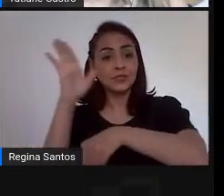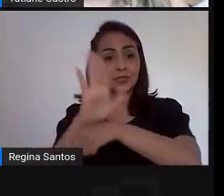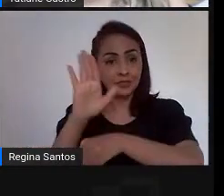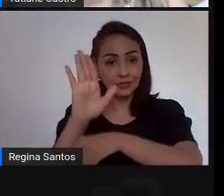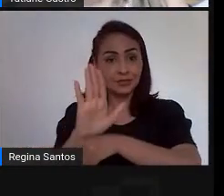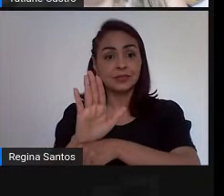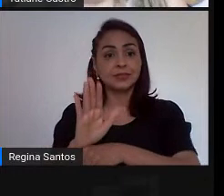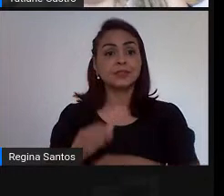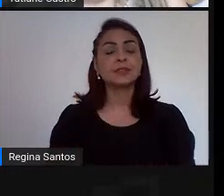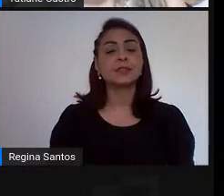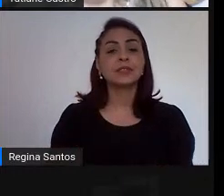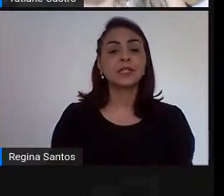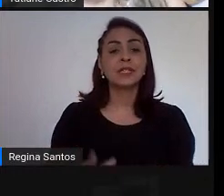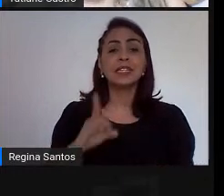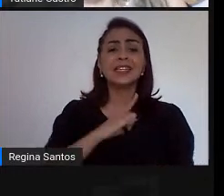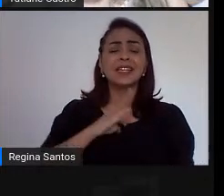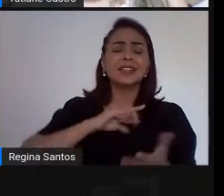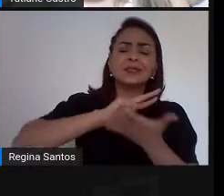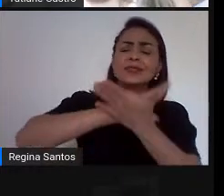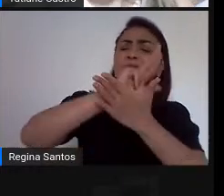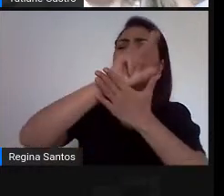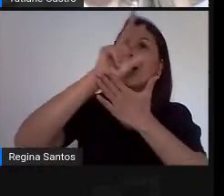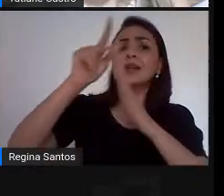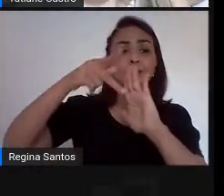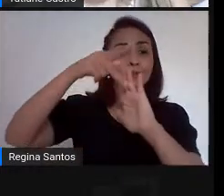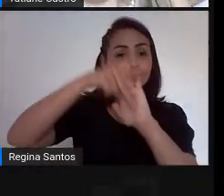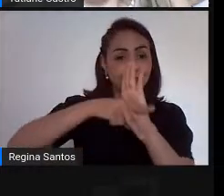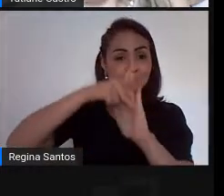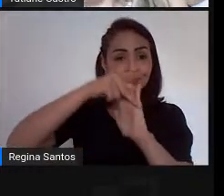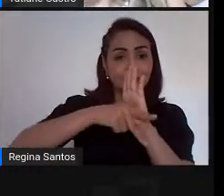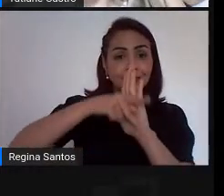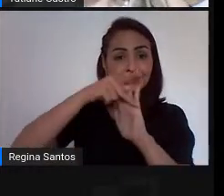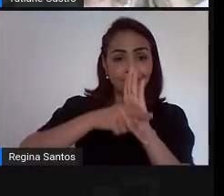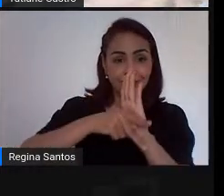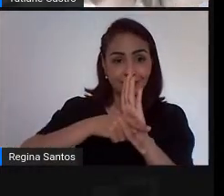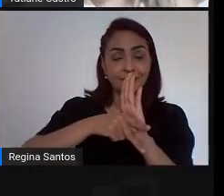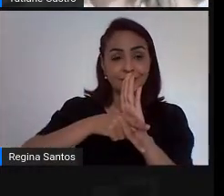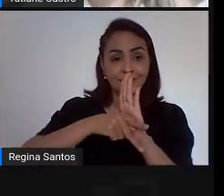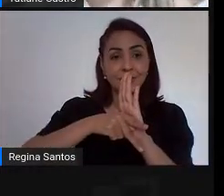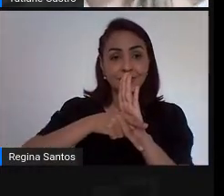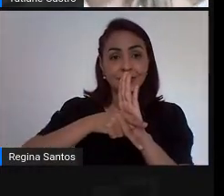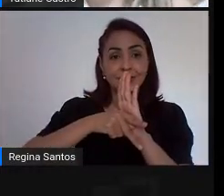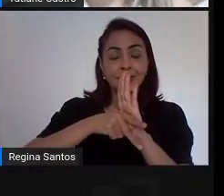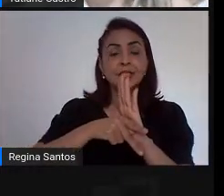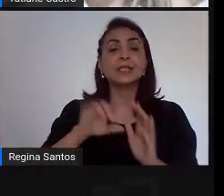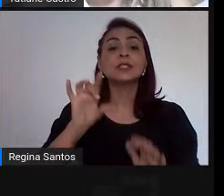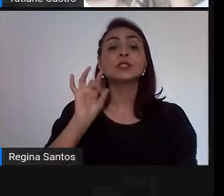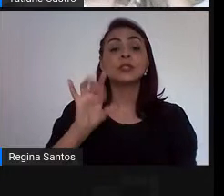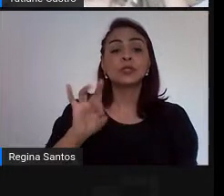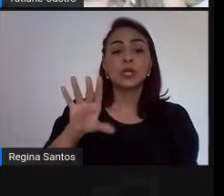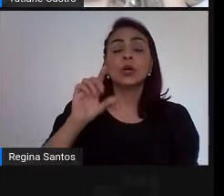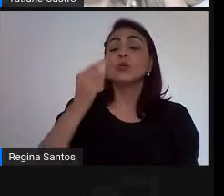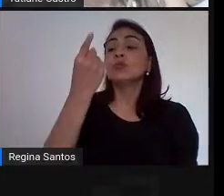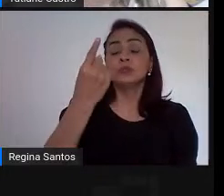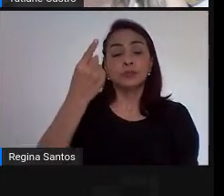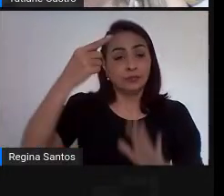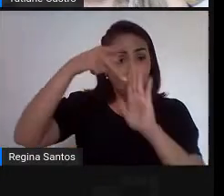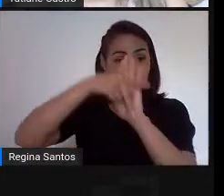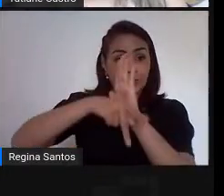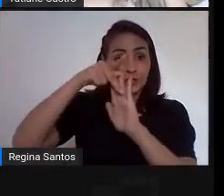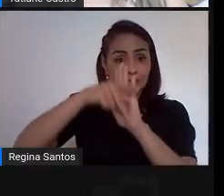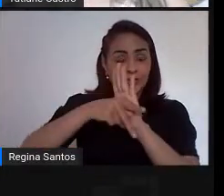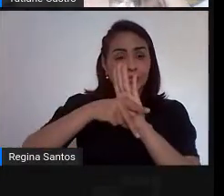há muitos projetos em disputa. Aquele que é dado a conhecer é apenas o projeto que venceu, mas existem